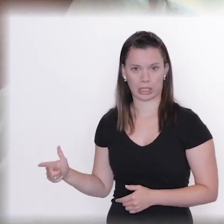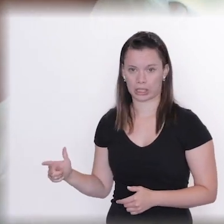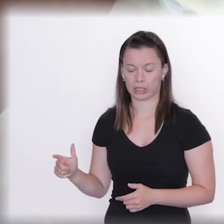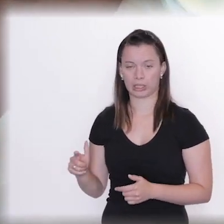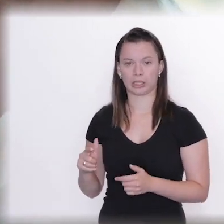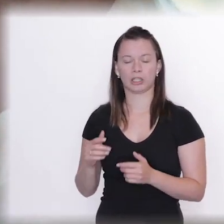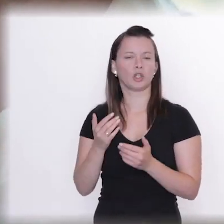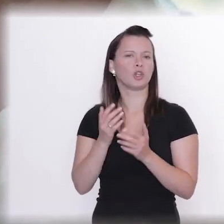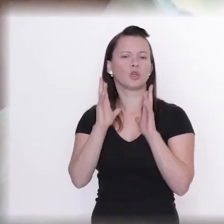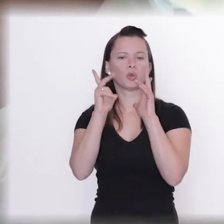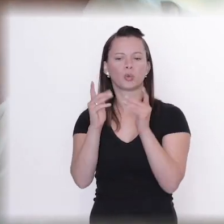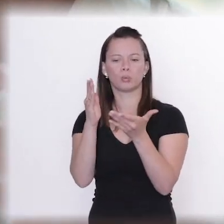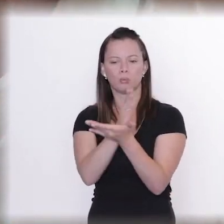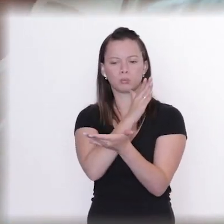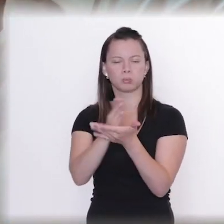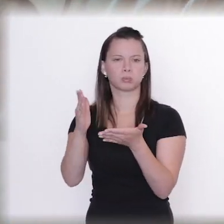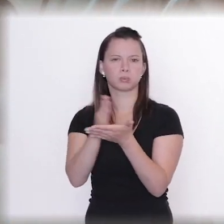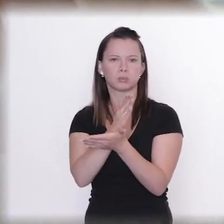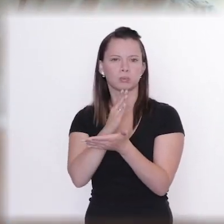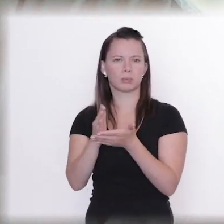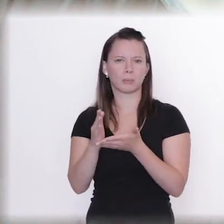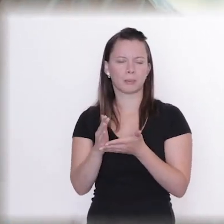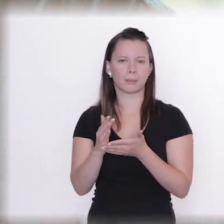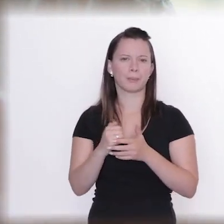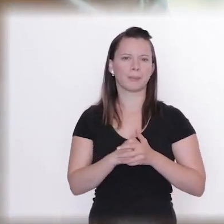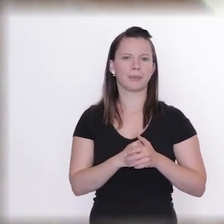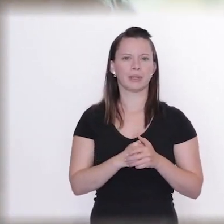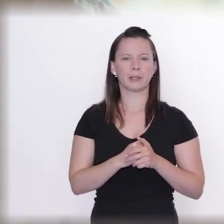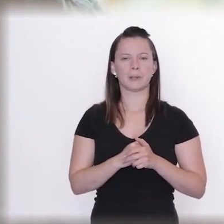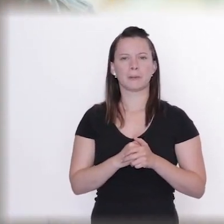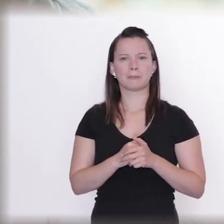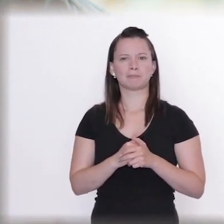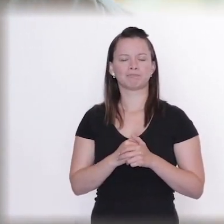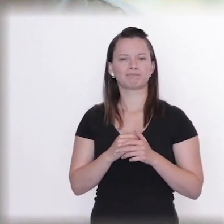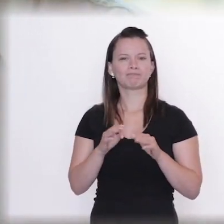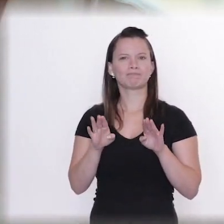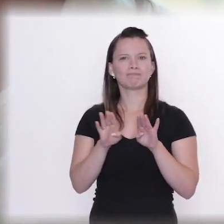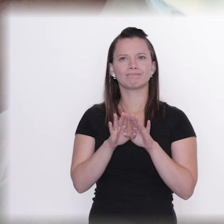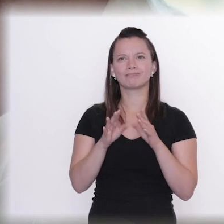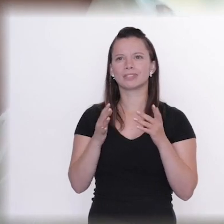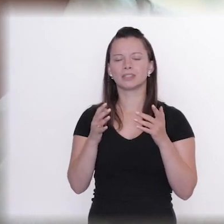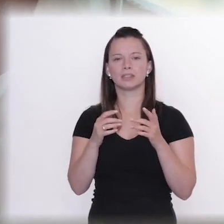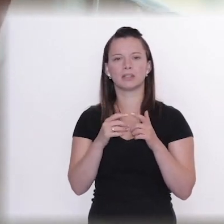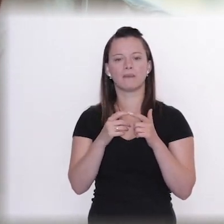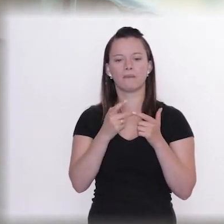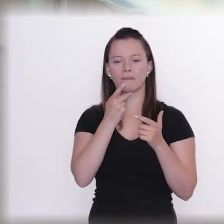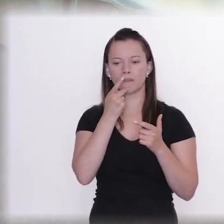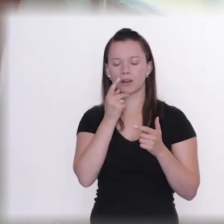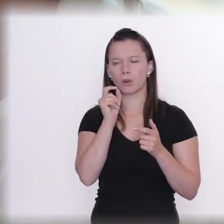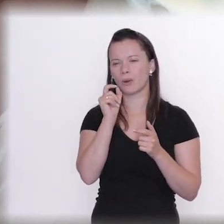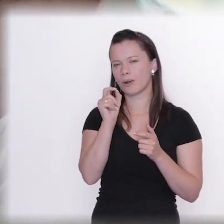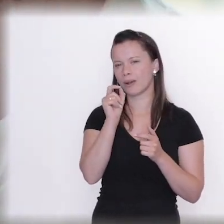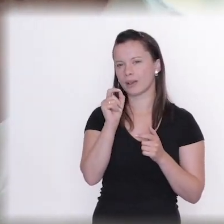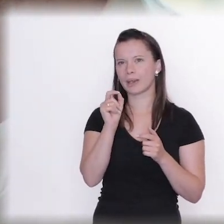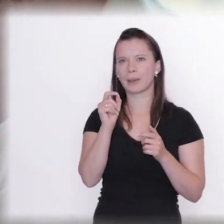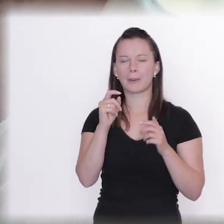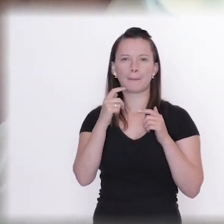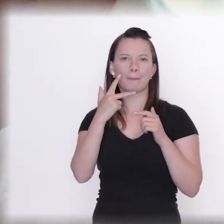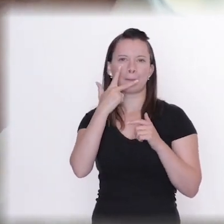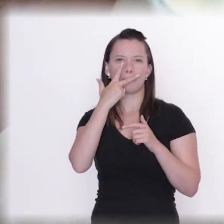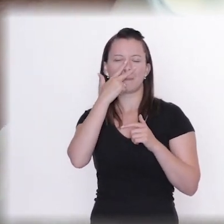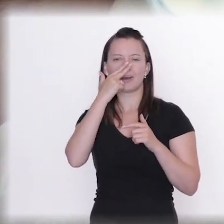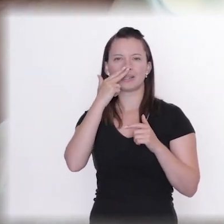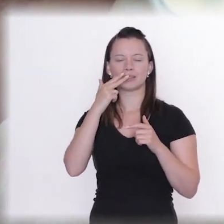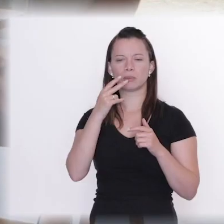uma crítica às grandes, entre aspas, né, ao que se dizia que eram as grandes narrativas, né? Tem uma pitada de pós-modernismo aí